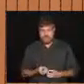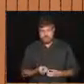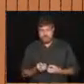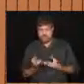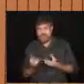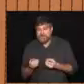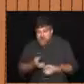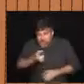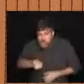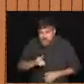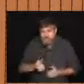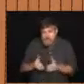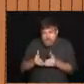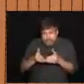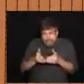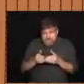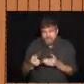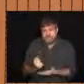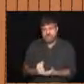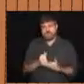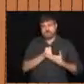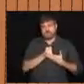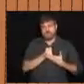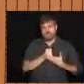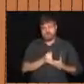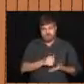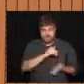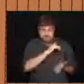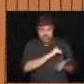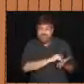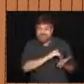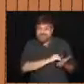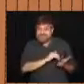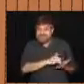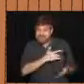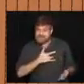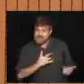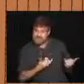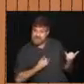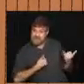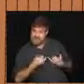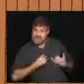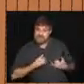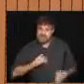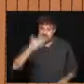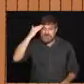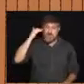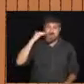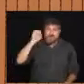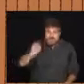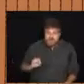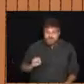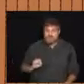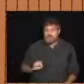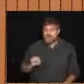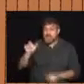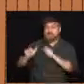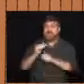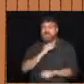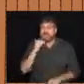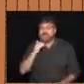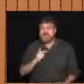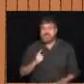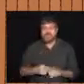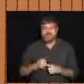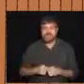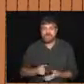última coisa e pedir ajuda também. O Dr. Carmino me citou o caso de pessoas que morreram na Coreia do Sul porque viram na internet que tomar